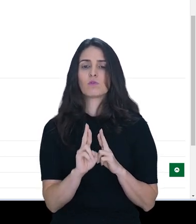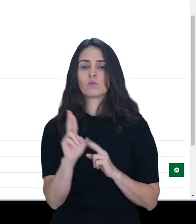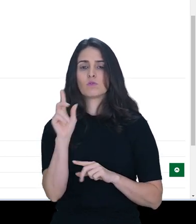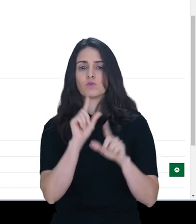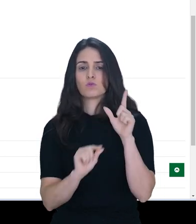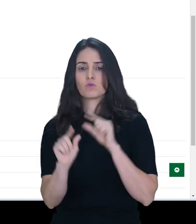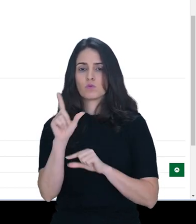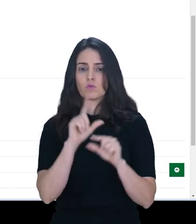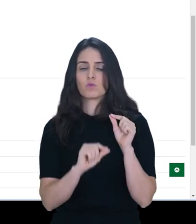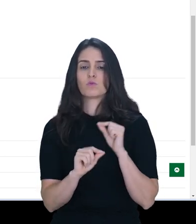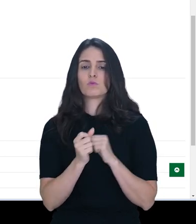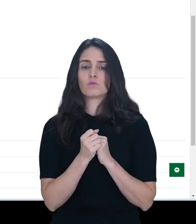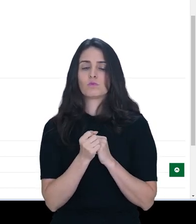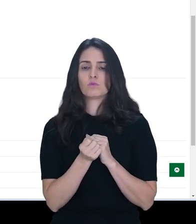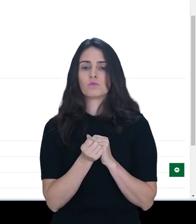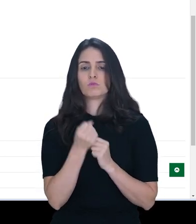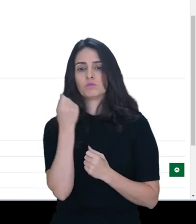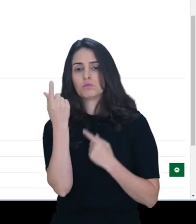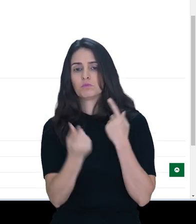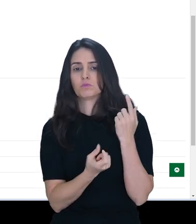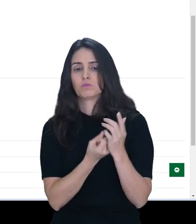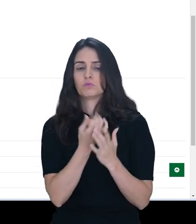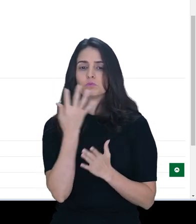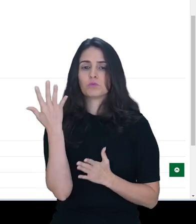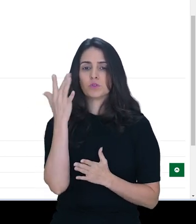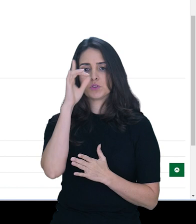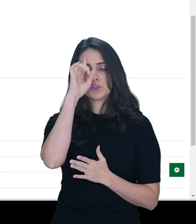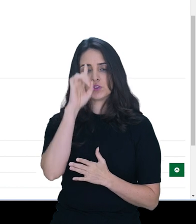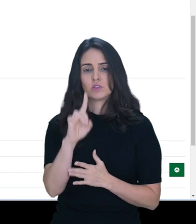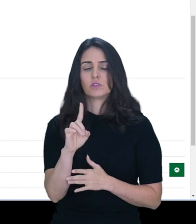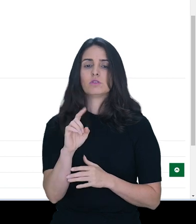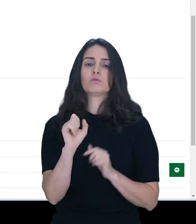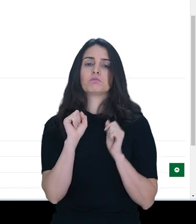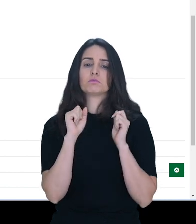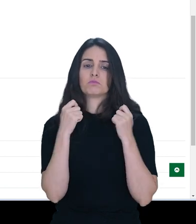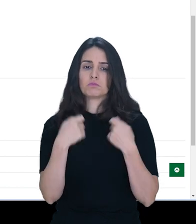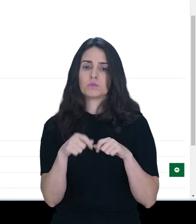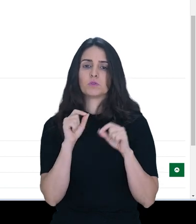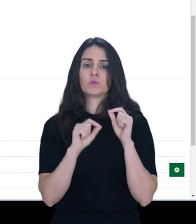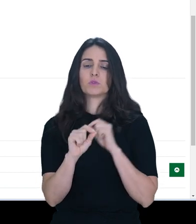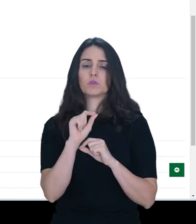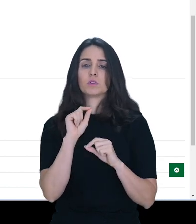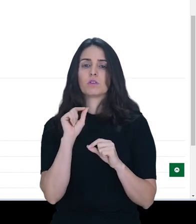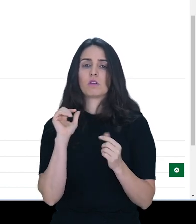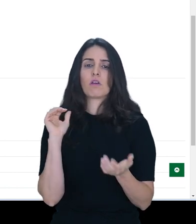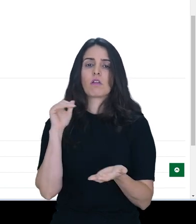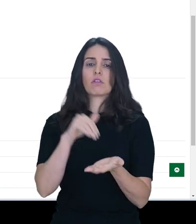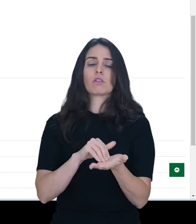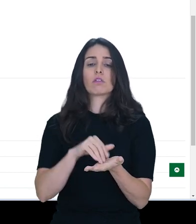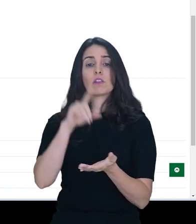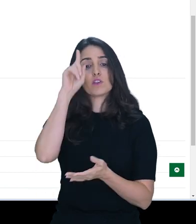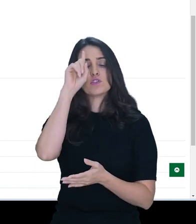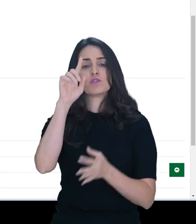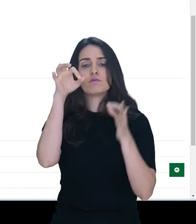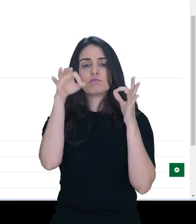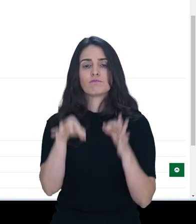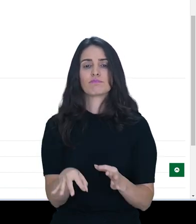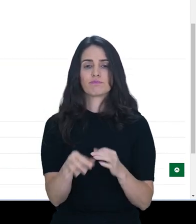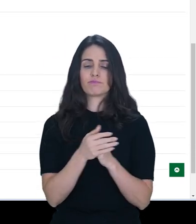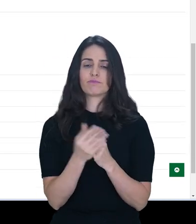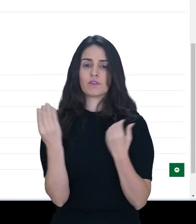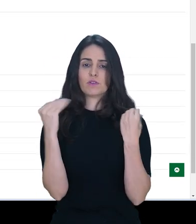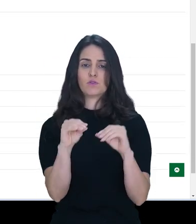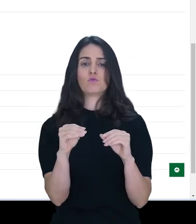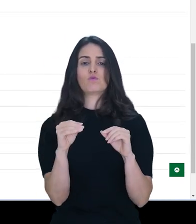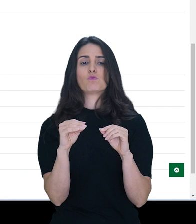essa escolha aqui por alguns dias, mas eu preciso que eles definam isso até um determinado dia. Vou colocar